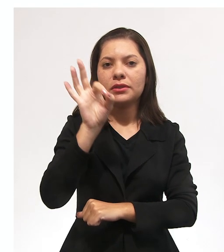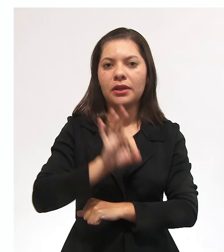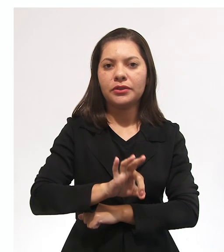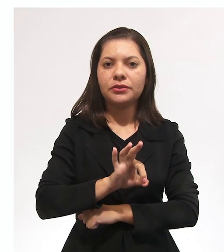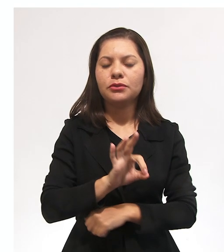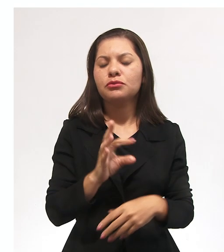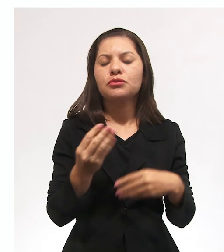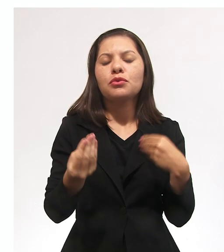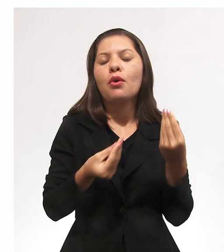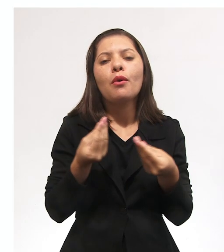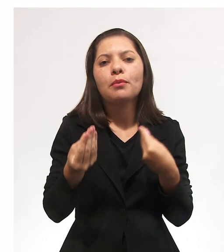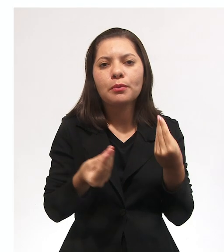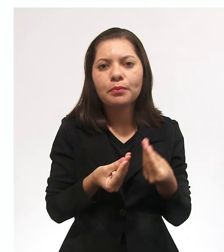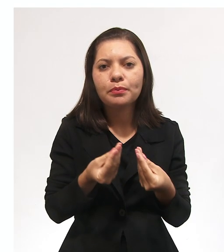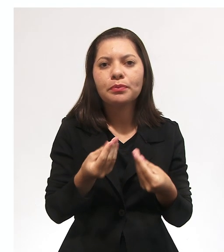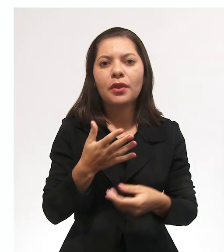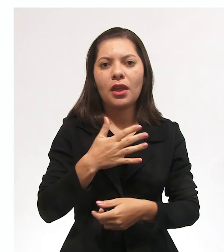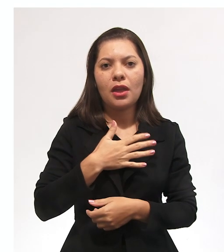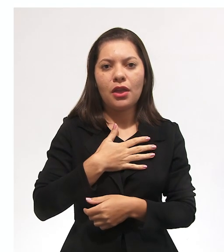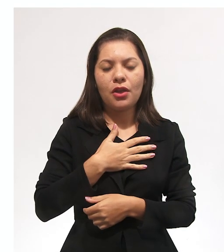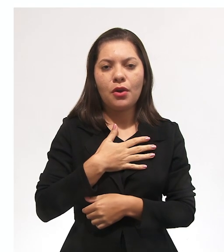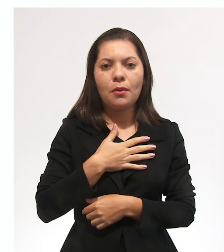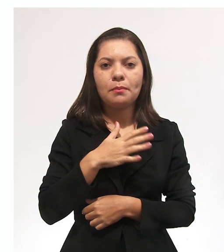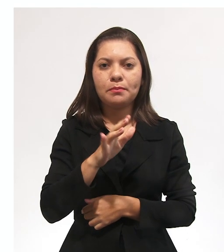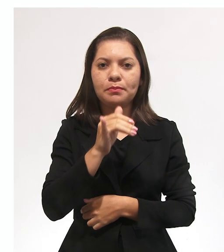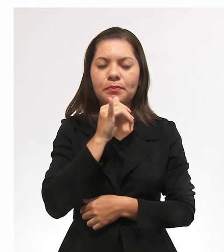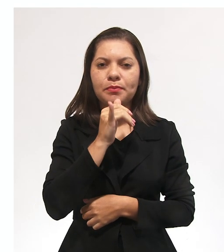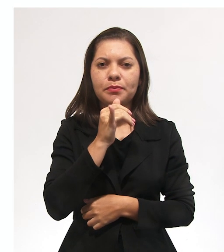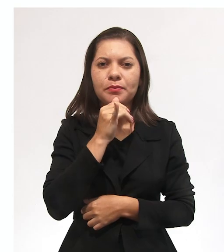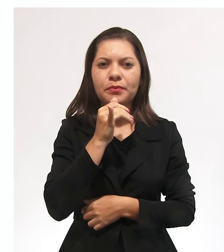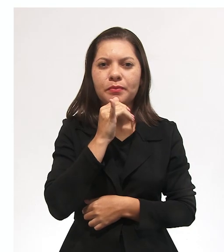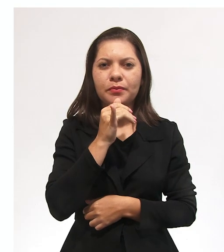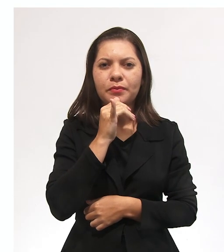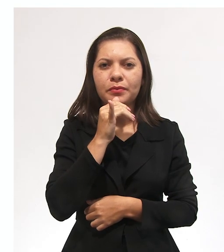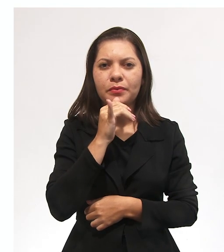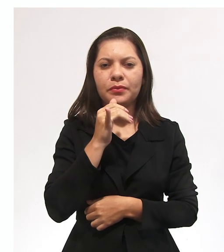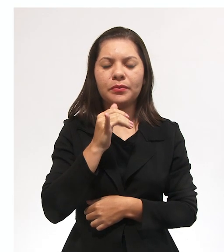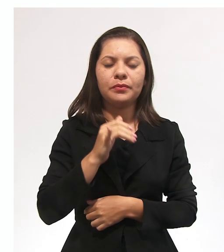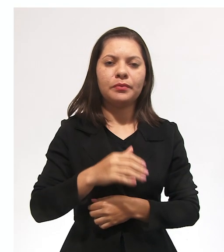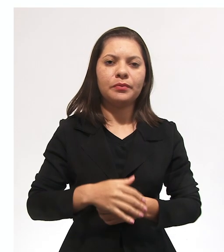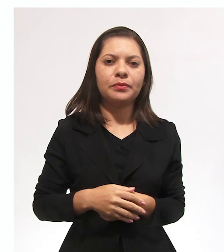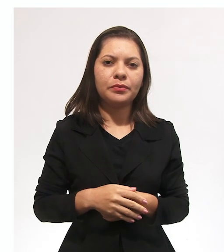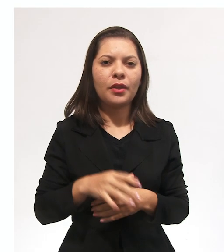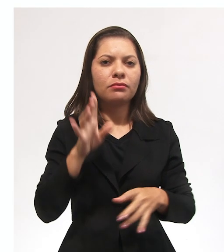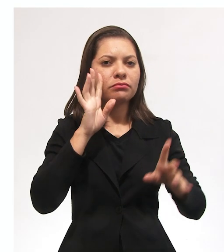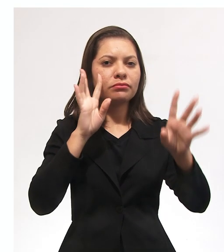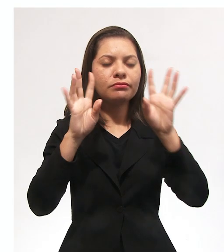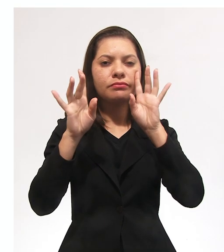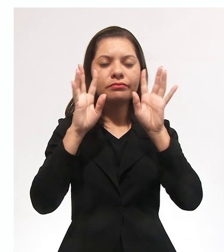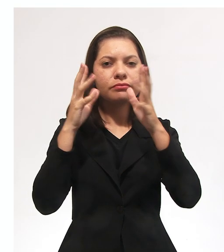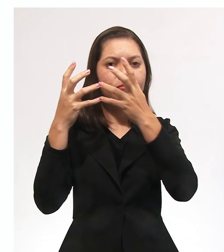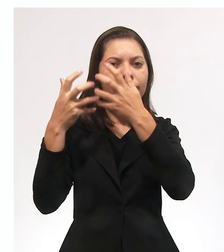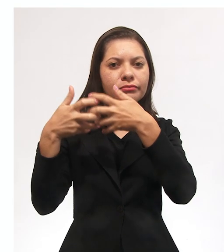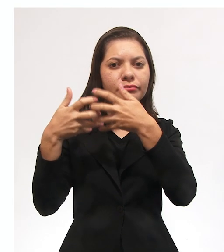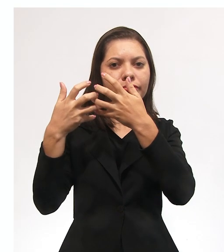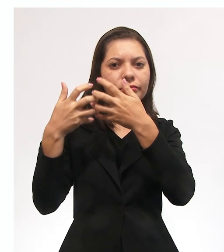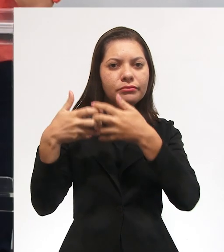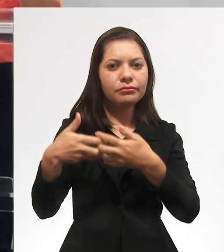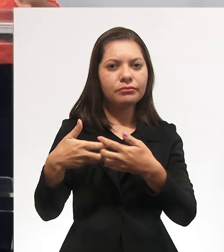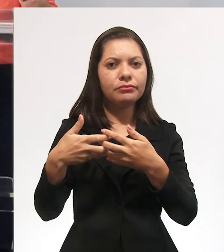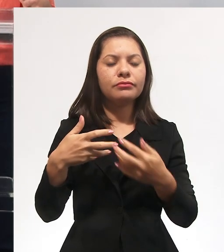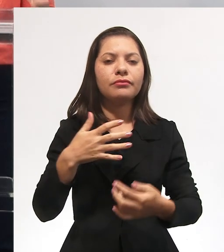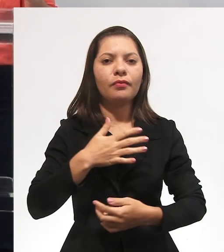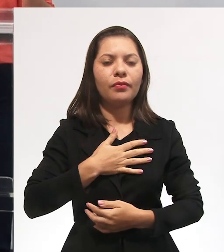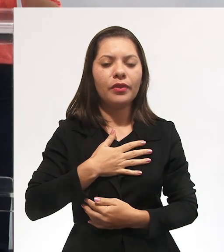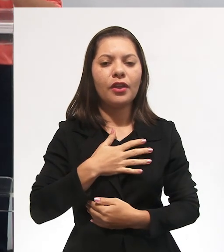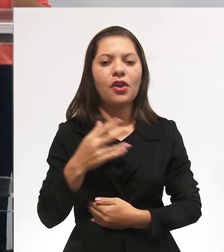faço? Se eu tinha um valor, vamos raciocinar no anterior, tá? Eu tinha